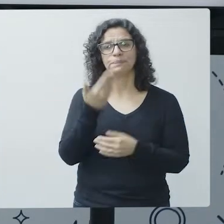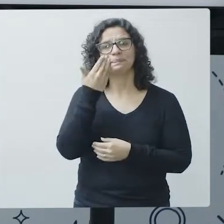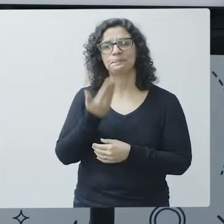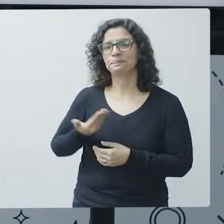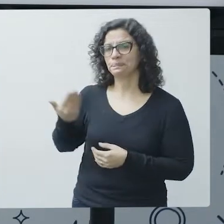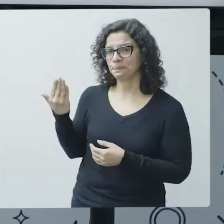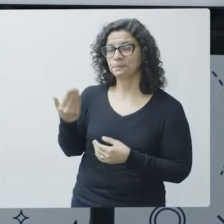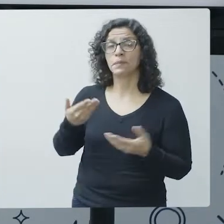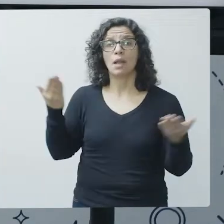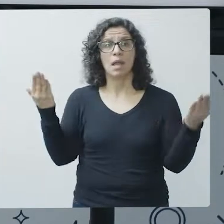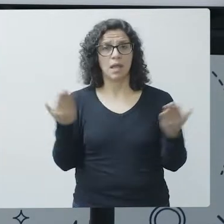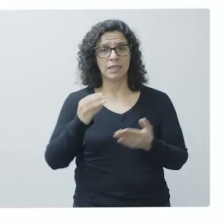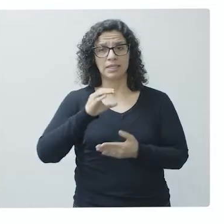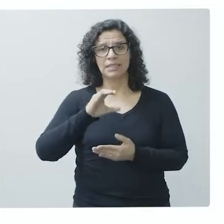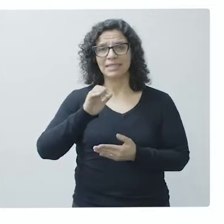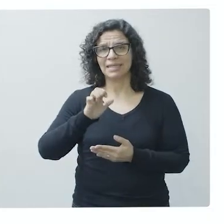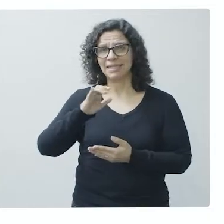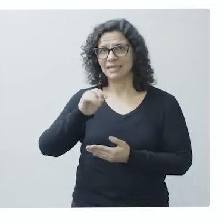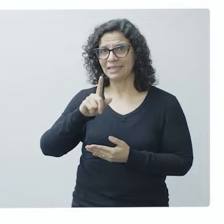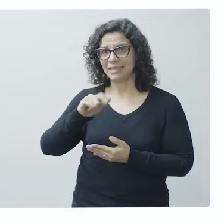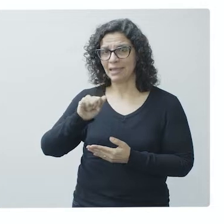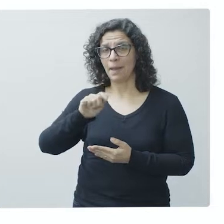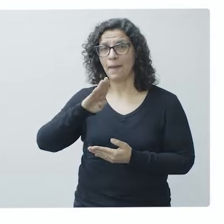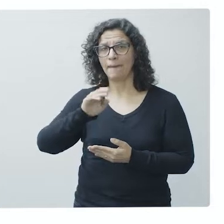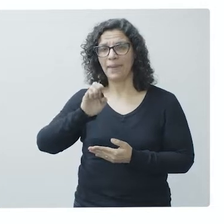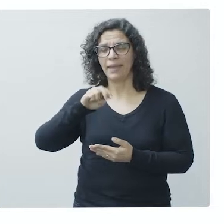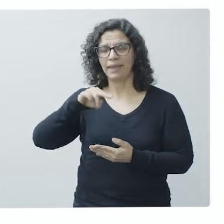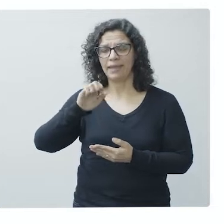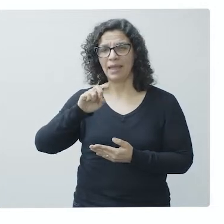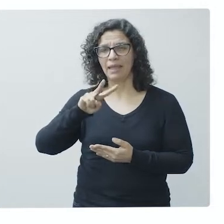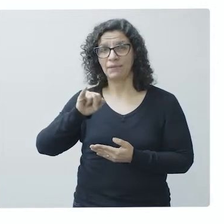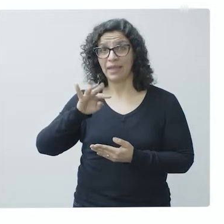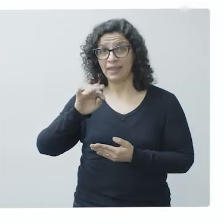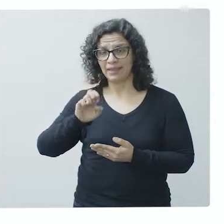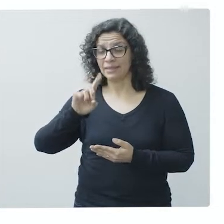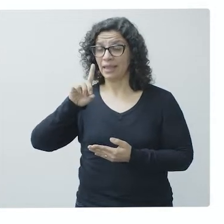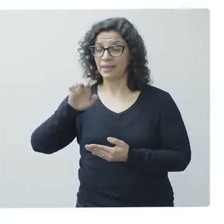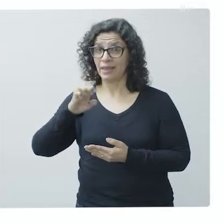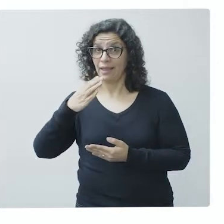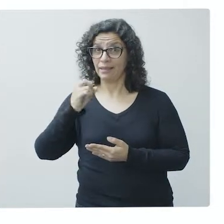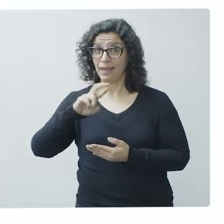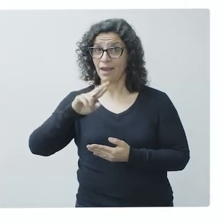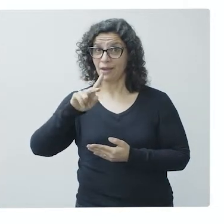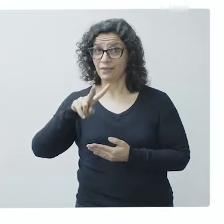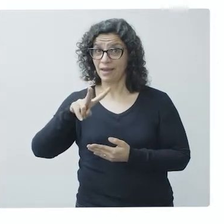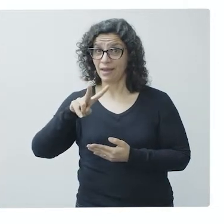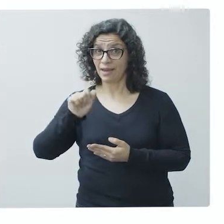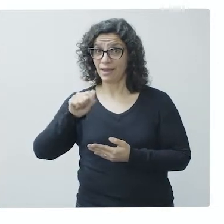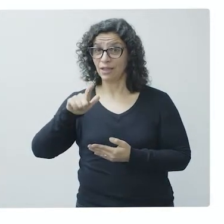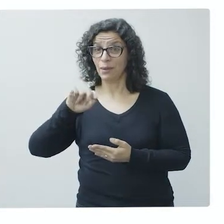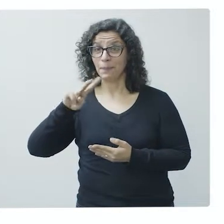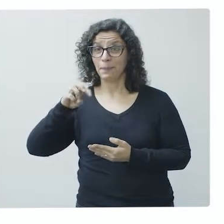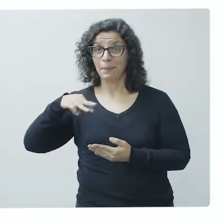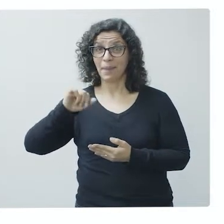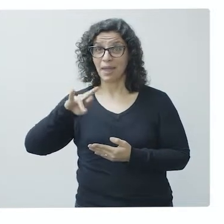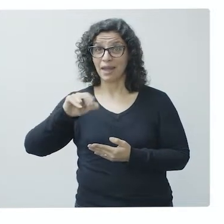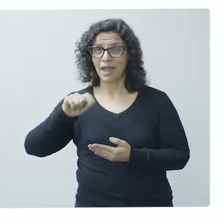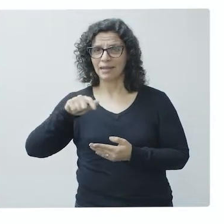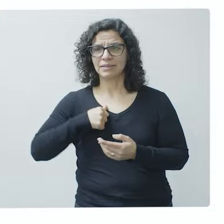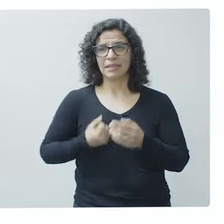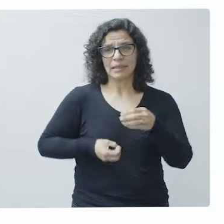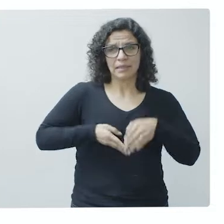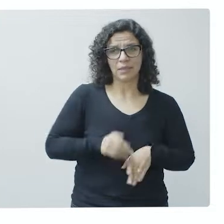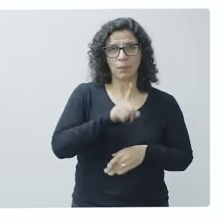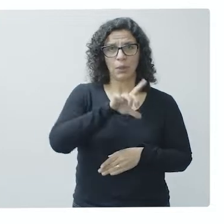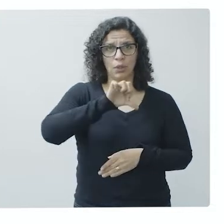só. Cecília Benevides de Carvalho Meirelles, olha que nome comprido. Nasceu no ano de 1901 e faleceu